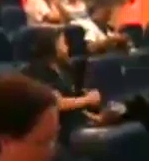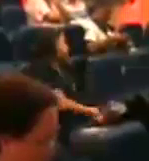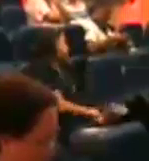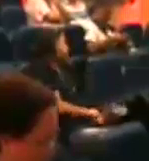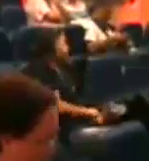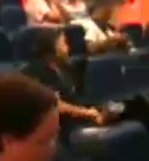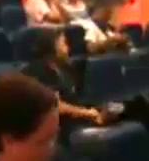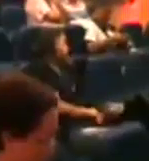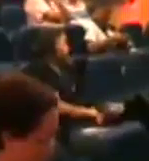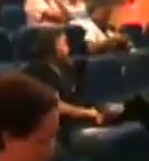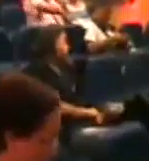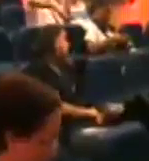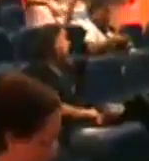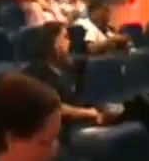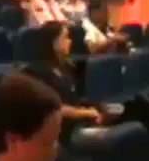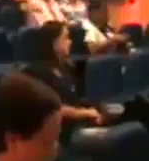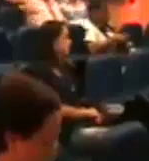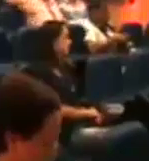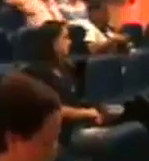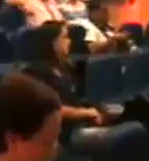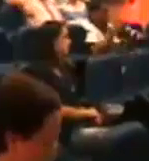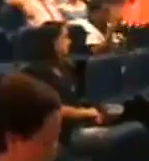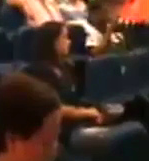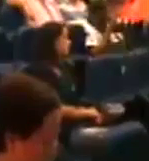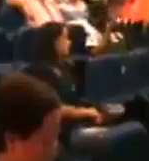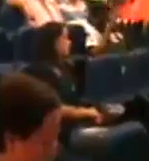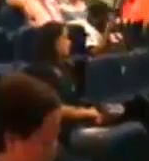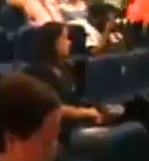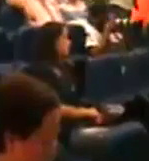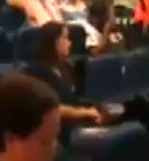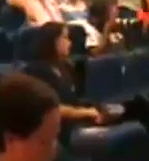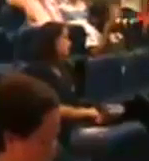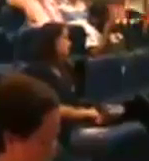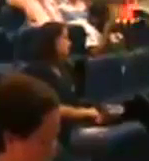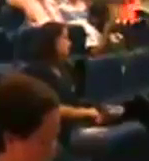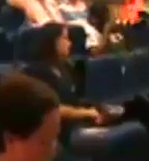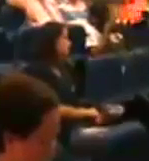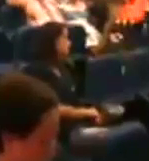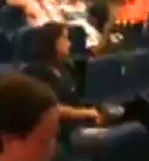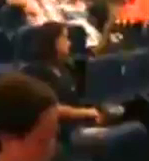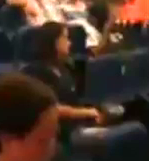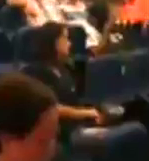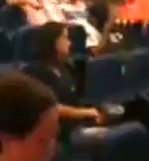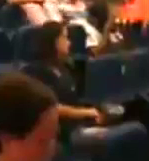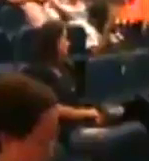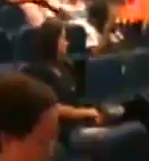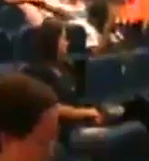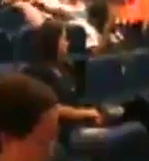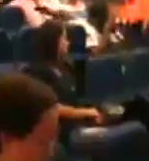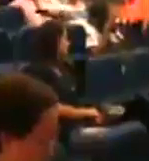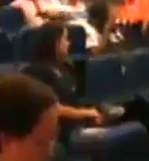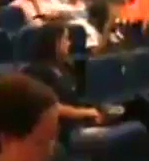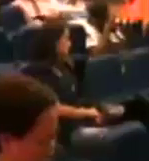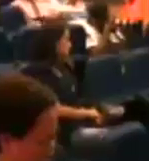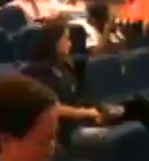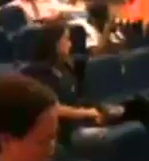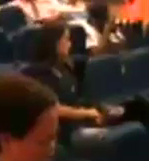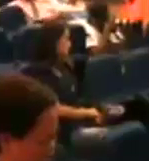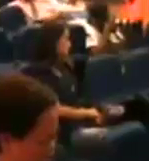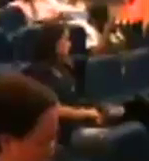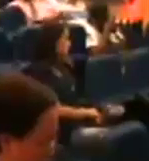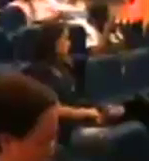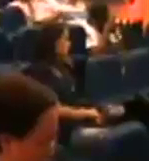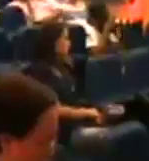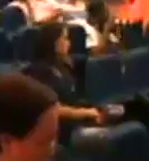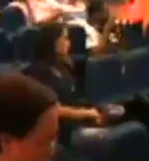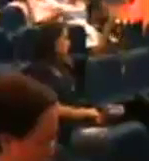também vai ser feita uma discussão, né, bastante profunda, para a gente ver que linha de trabalho a gente vai ter na escola. Então, essa vai ser a forma de